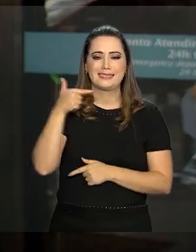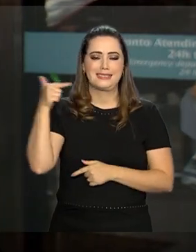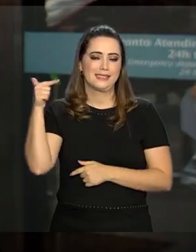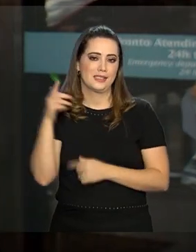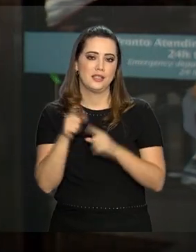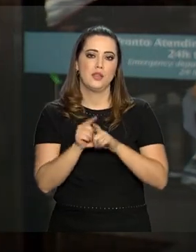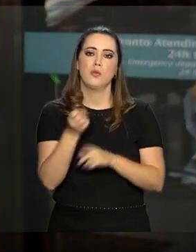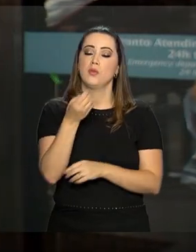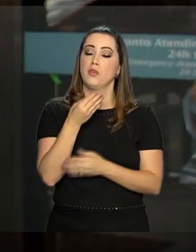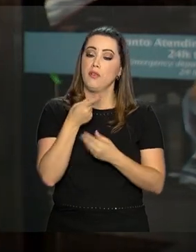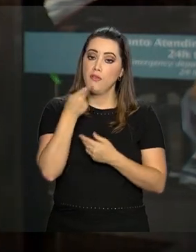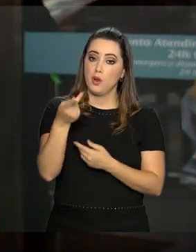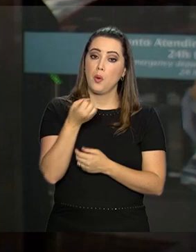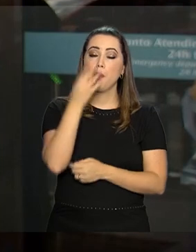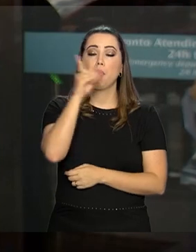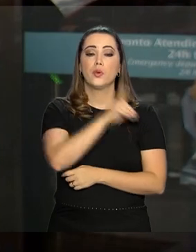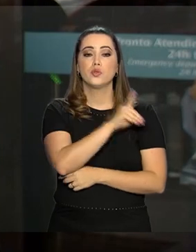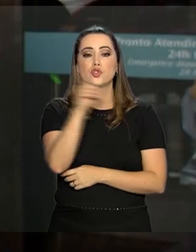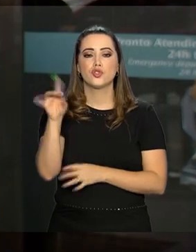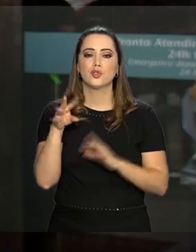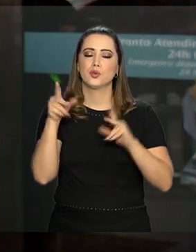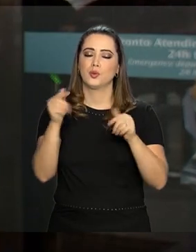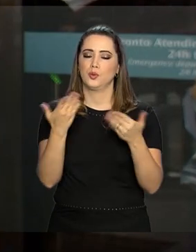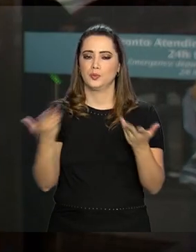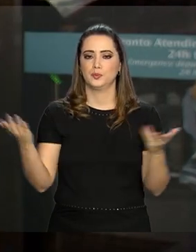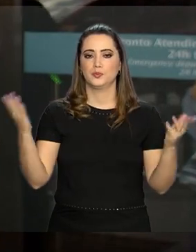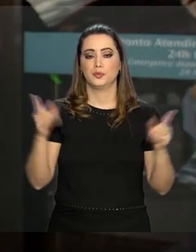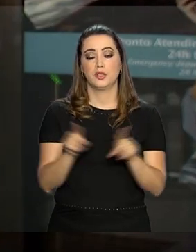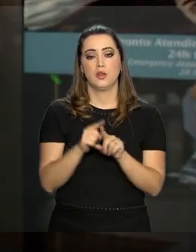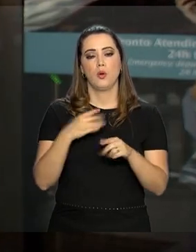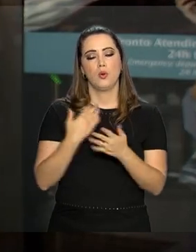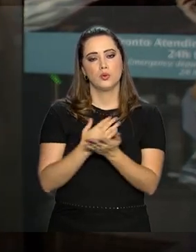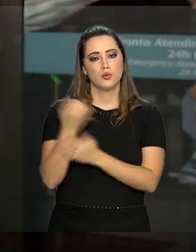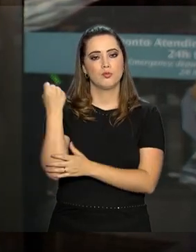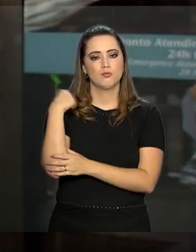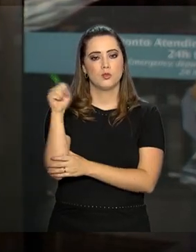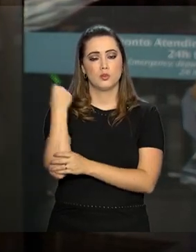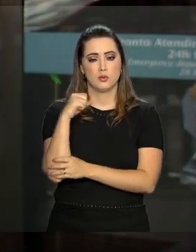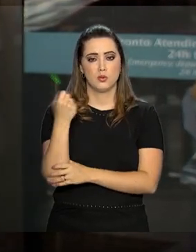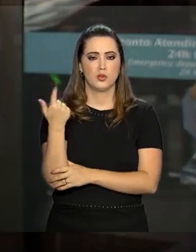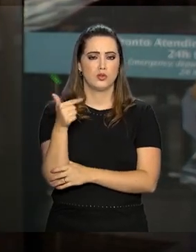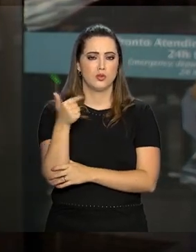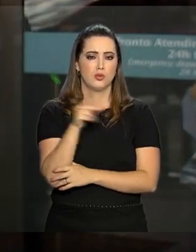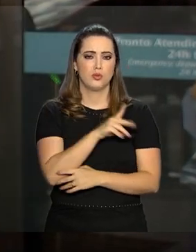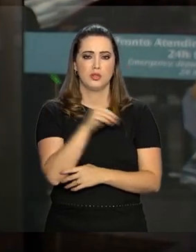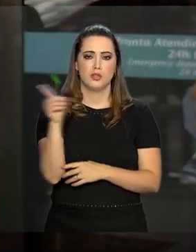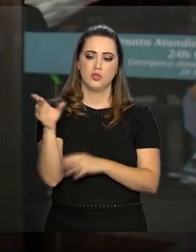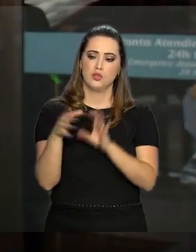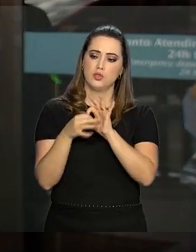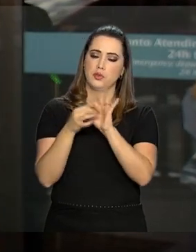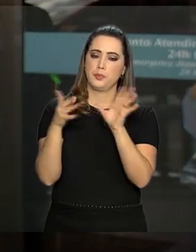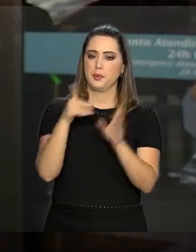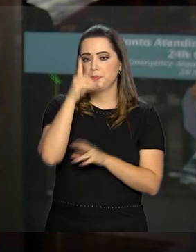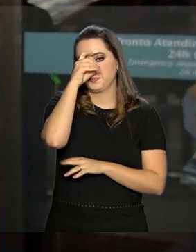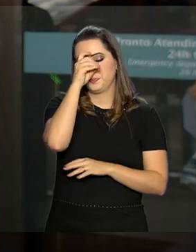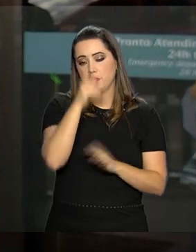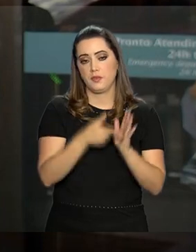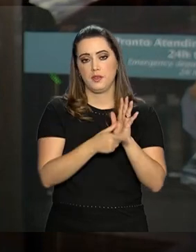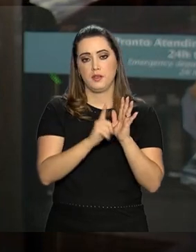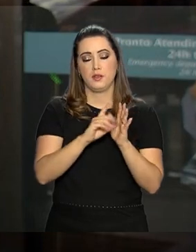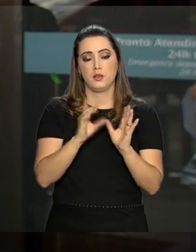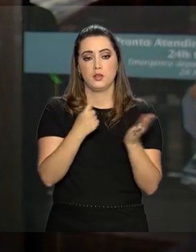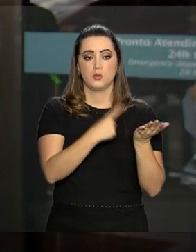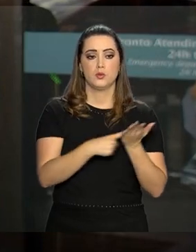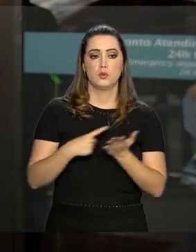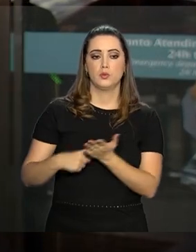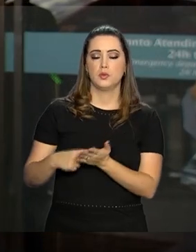dia a todos. Ele segue fazendo exercícios de fisioterapia e não há previsão de alta. Agora há pouco, a